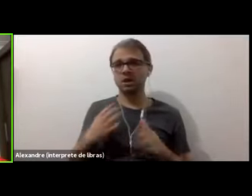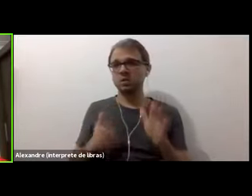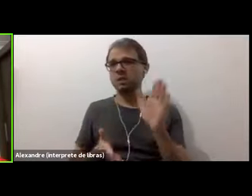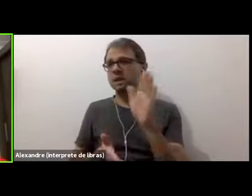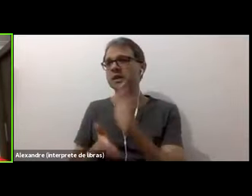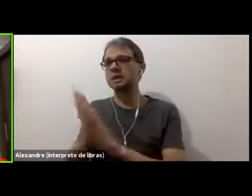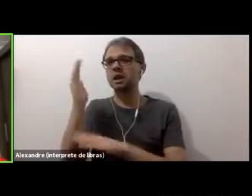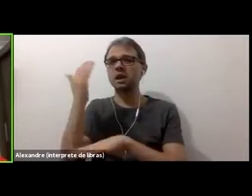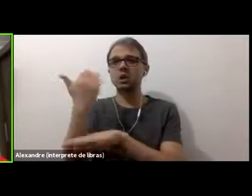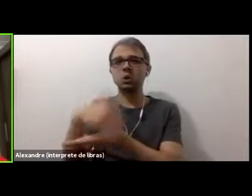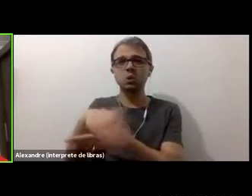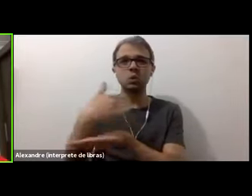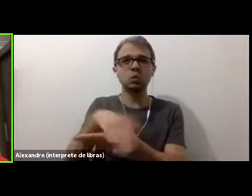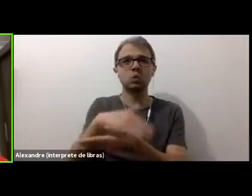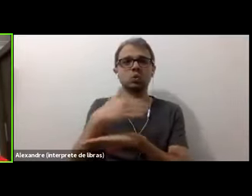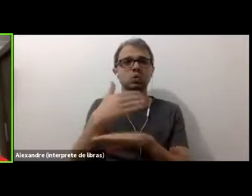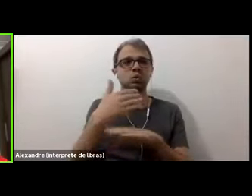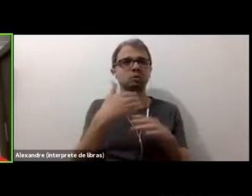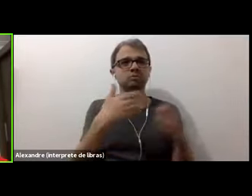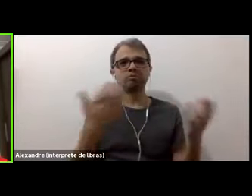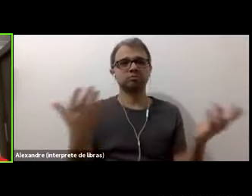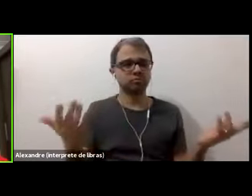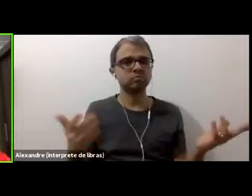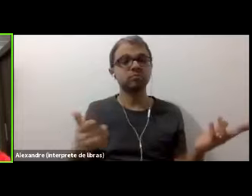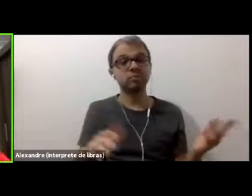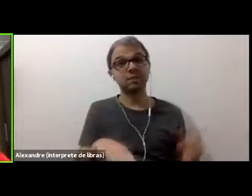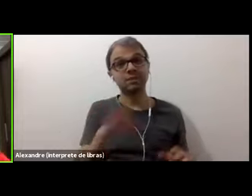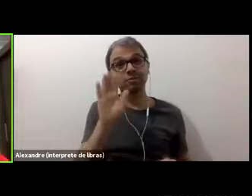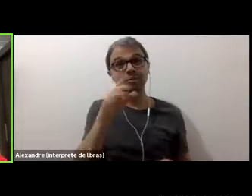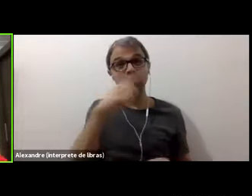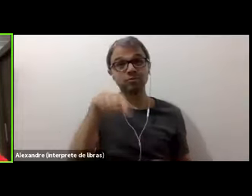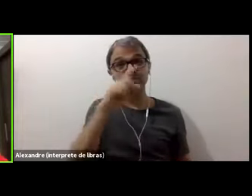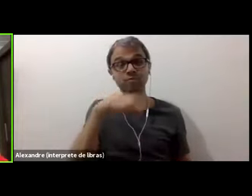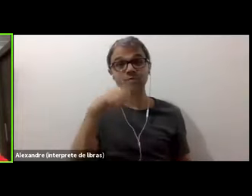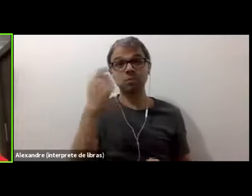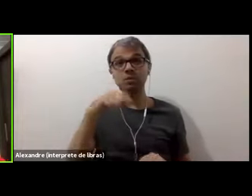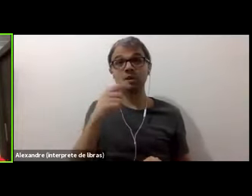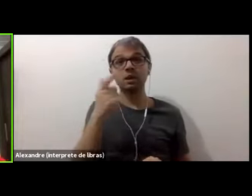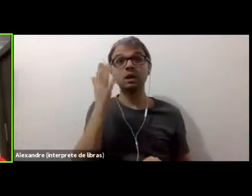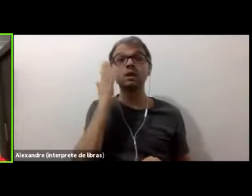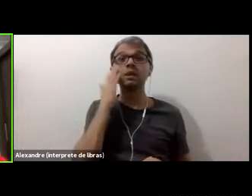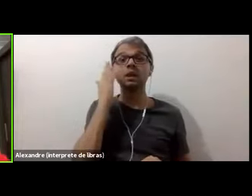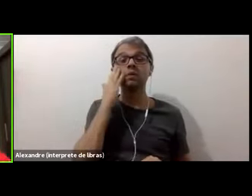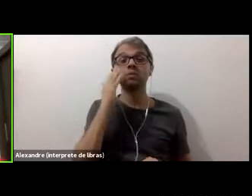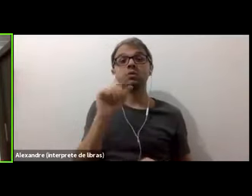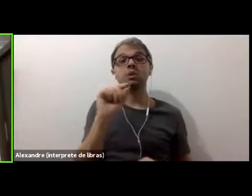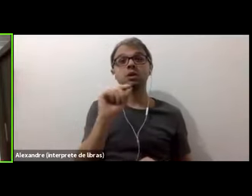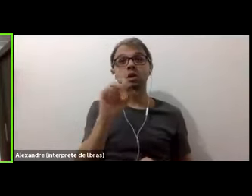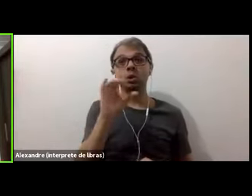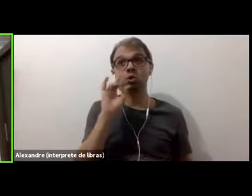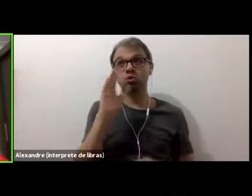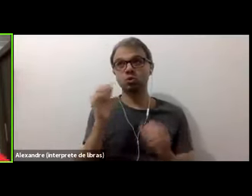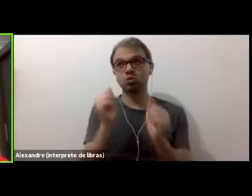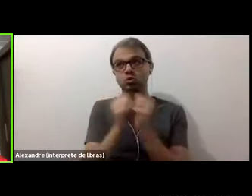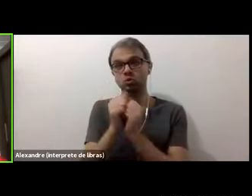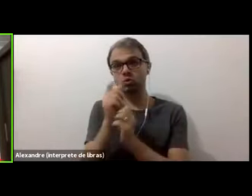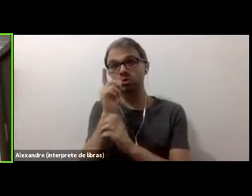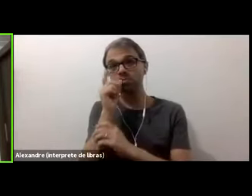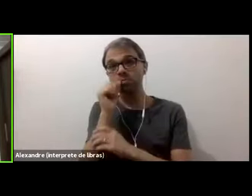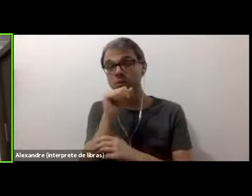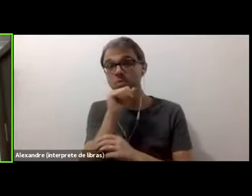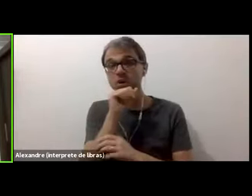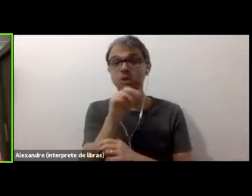alguns adolescentes, e a gente precisa perceber que não é conosco, né? Não é com o pai, com a mãe, é com a situação, né?